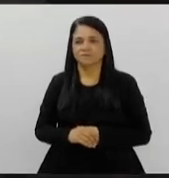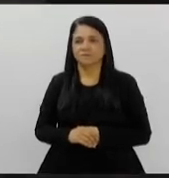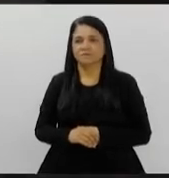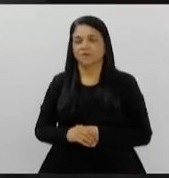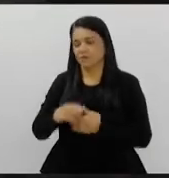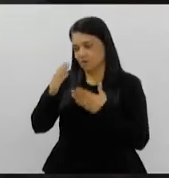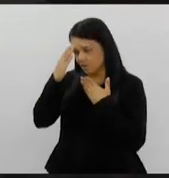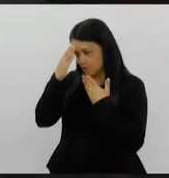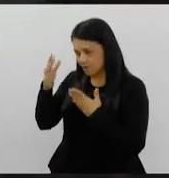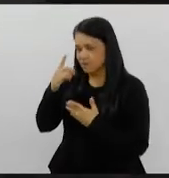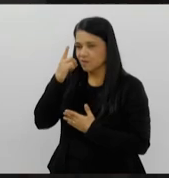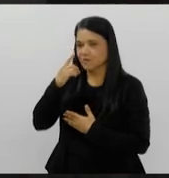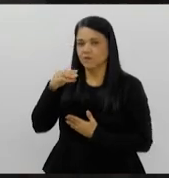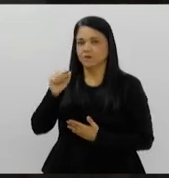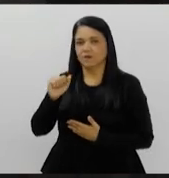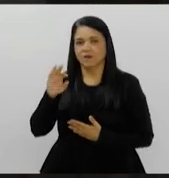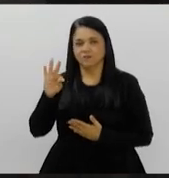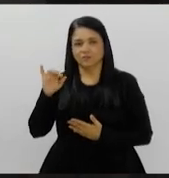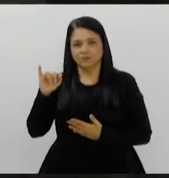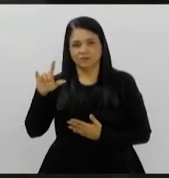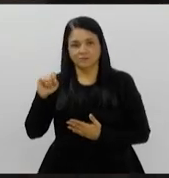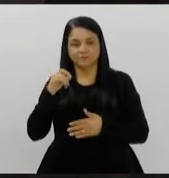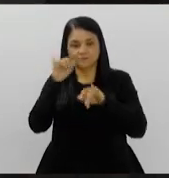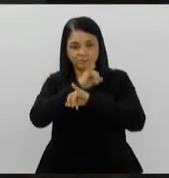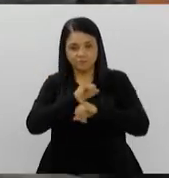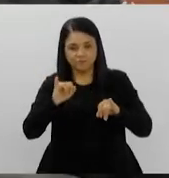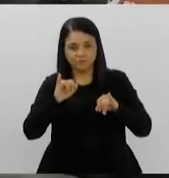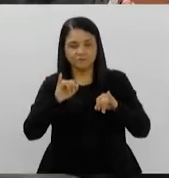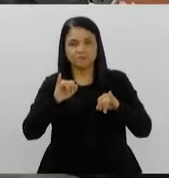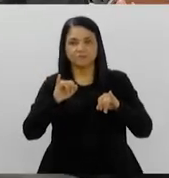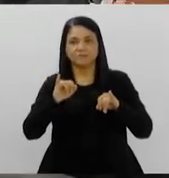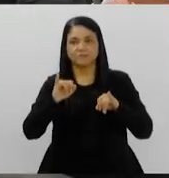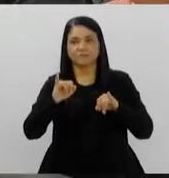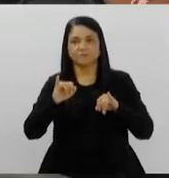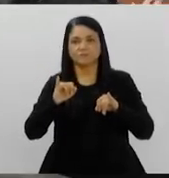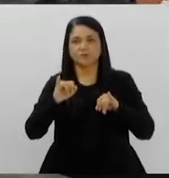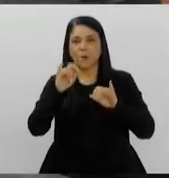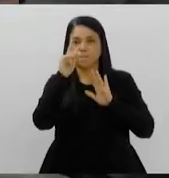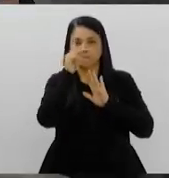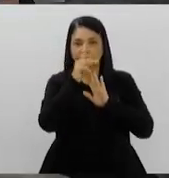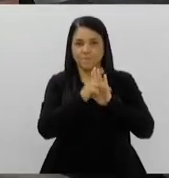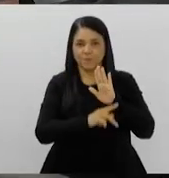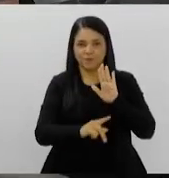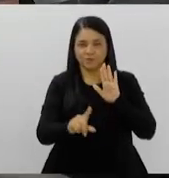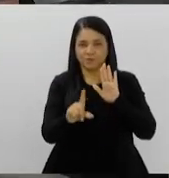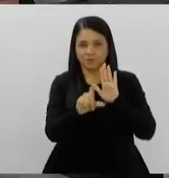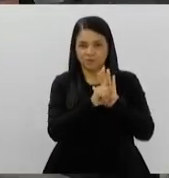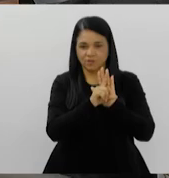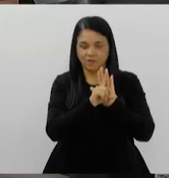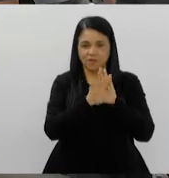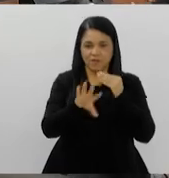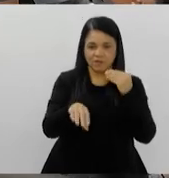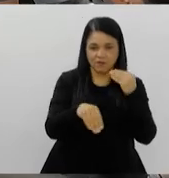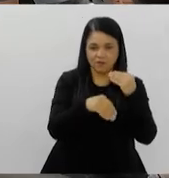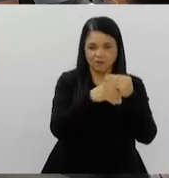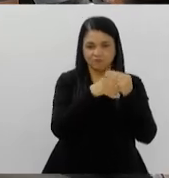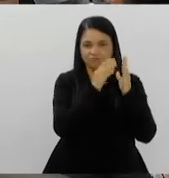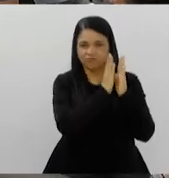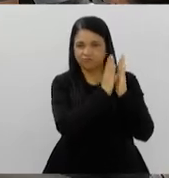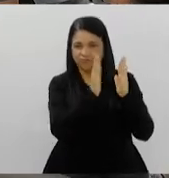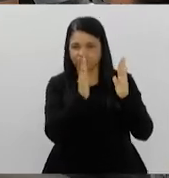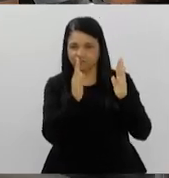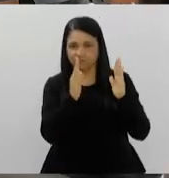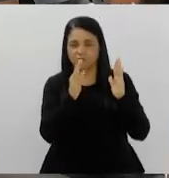Obrigado, deputado Átila. Anuncio. O outro acabou. incluídos na ordem do dia de acordo